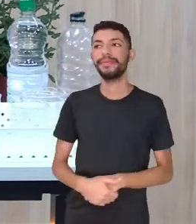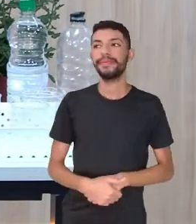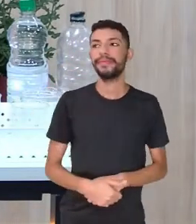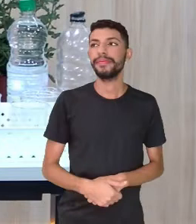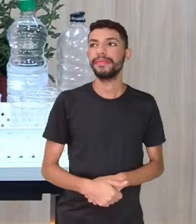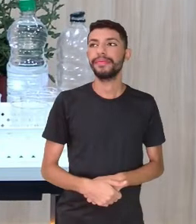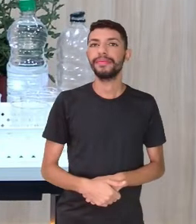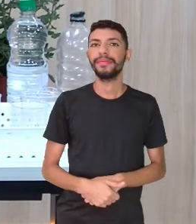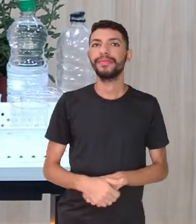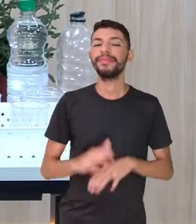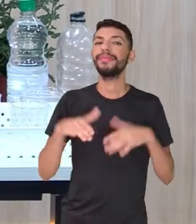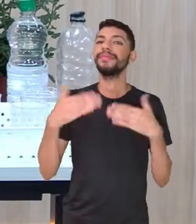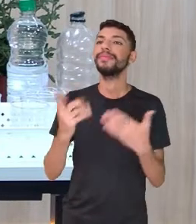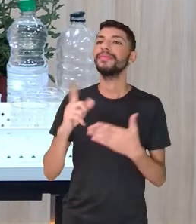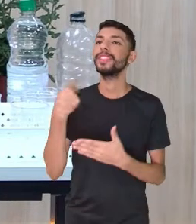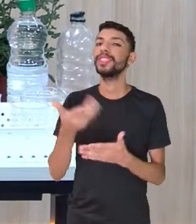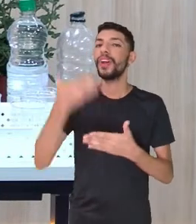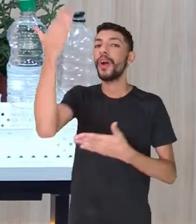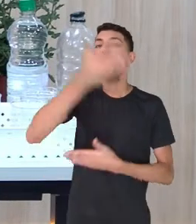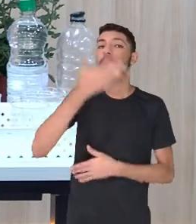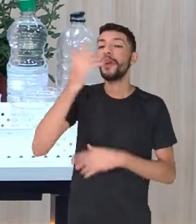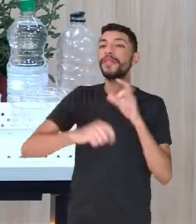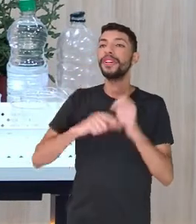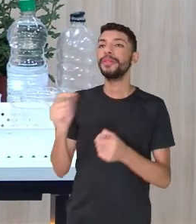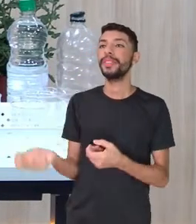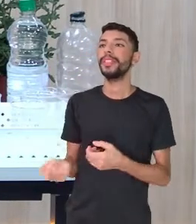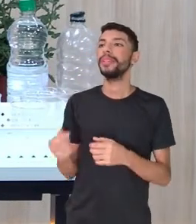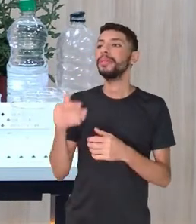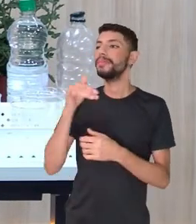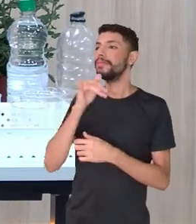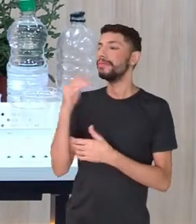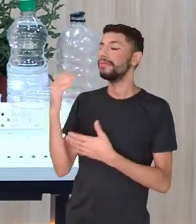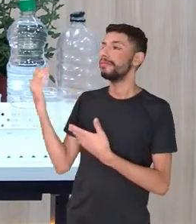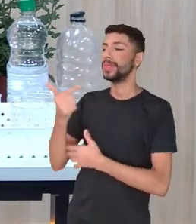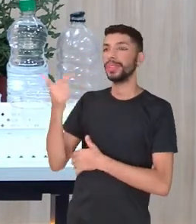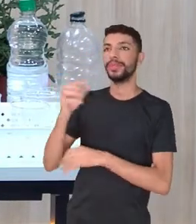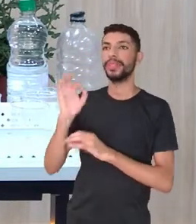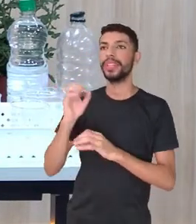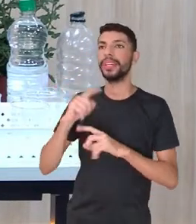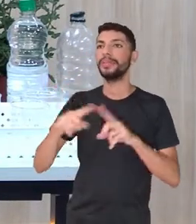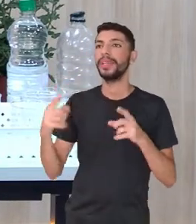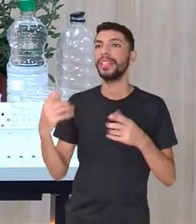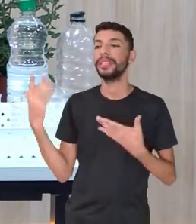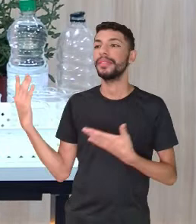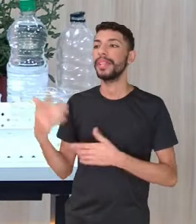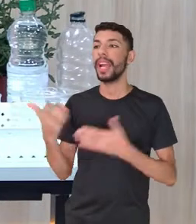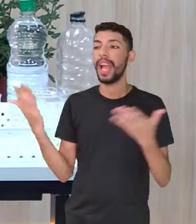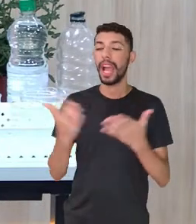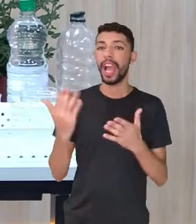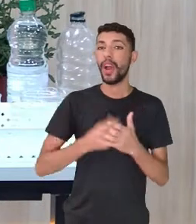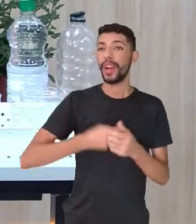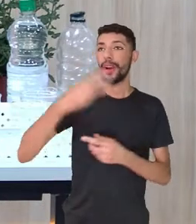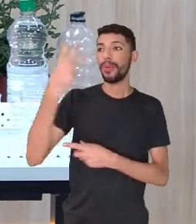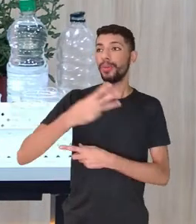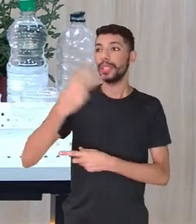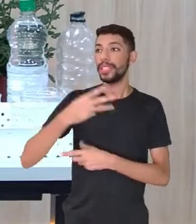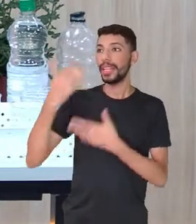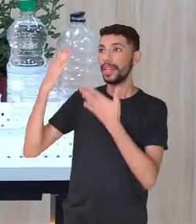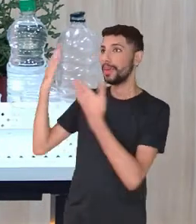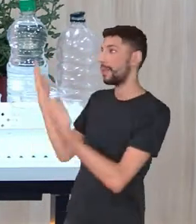Ok. Então, a gente está provando aqui esse segundo. Vamos para o terceiro, que é esse